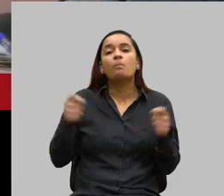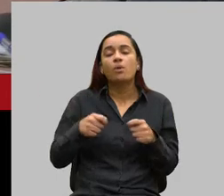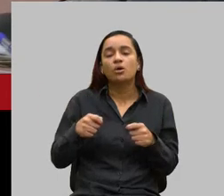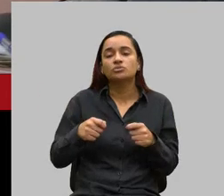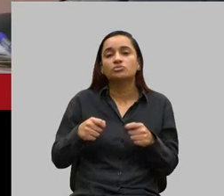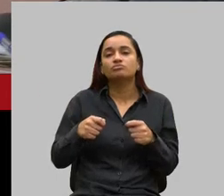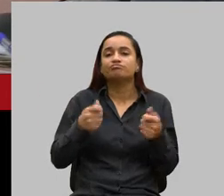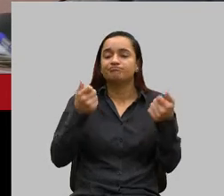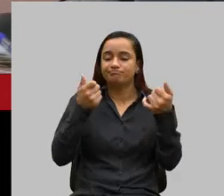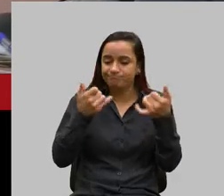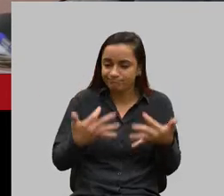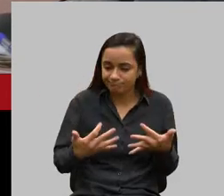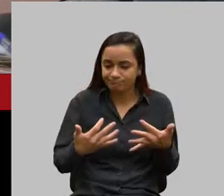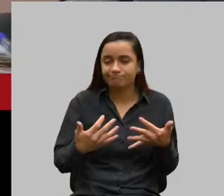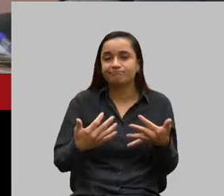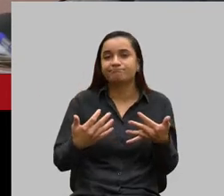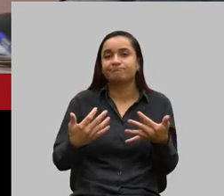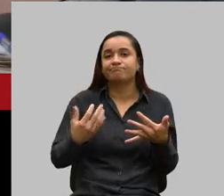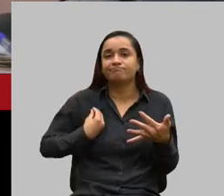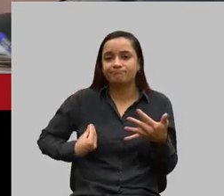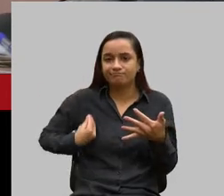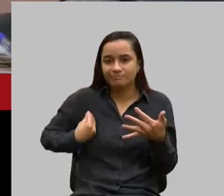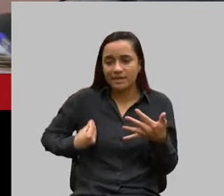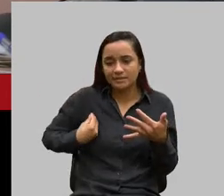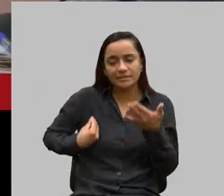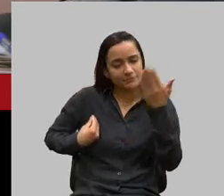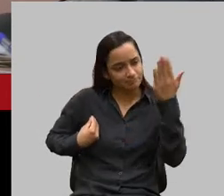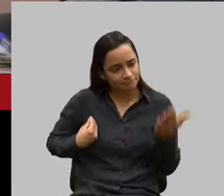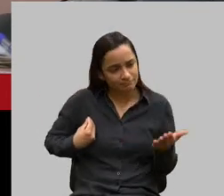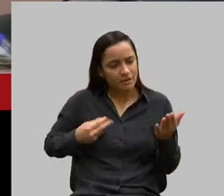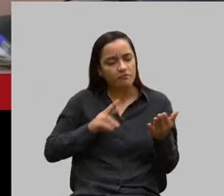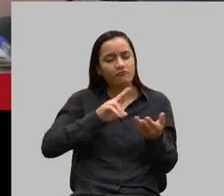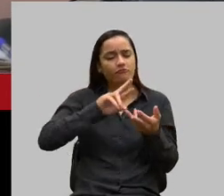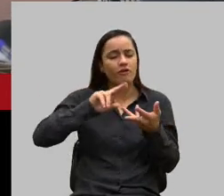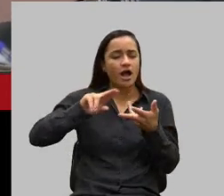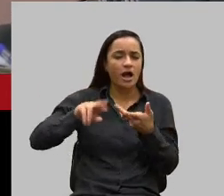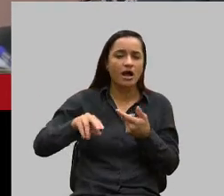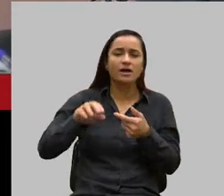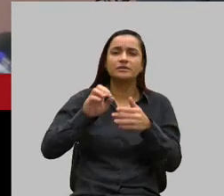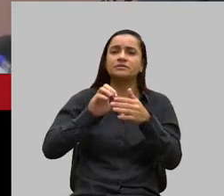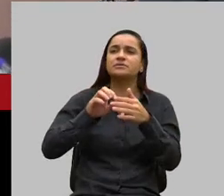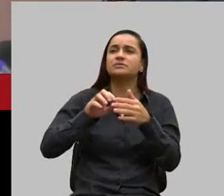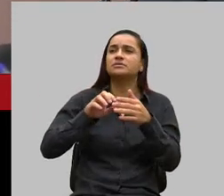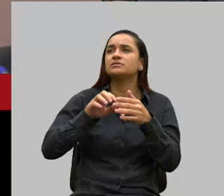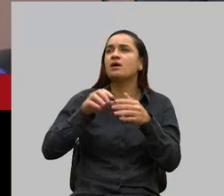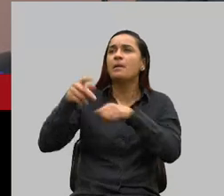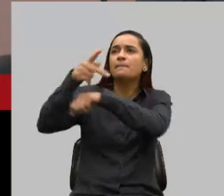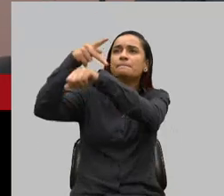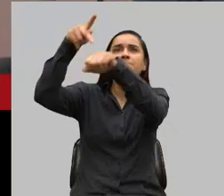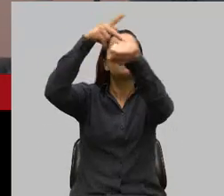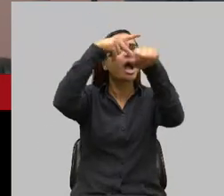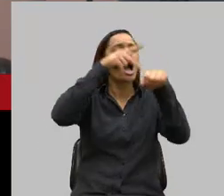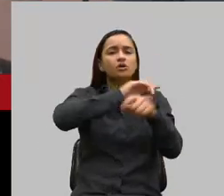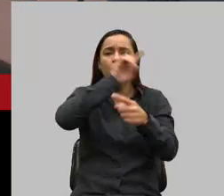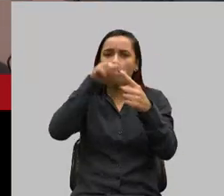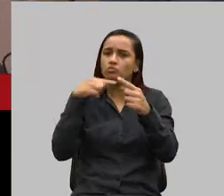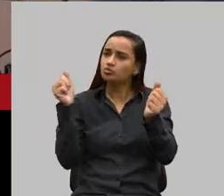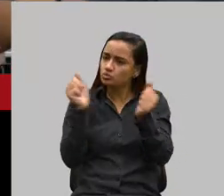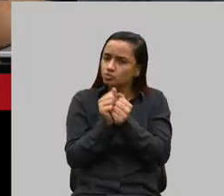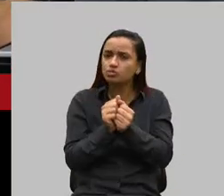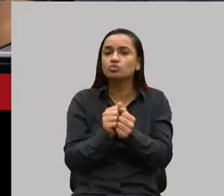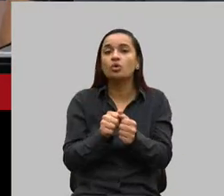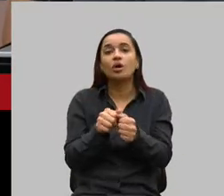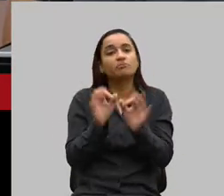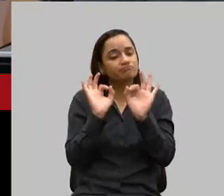né a presença em várias missões internacionais e realmente temos que estar